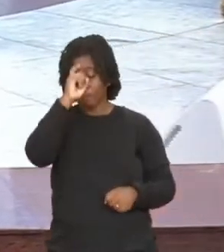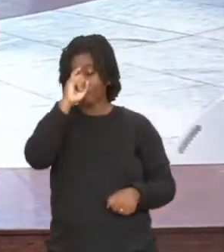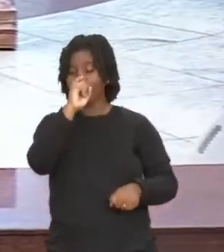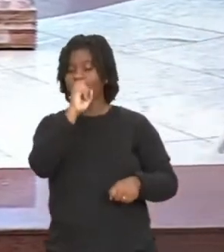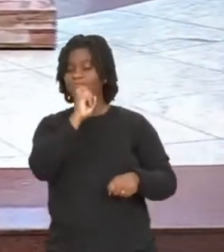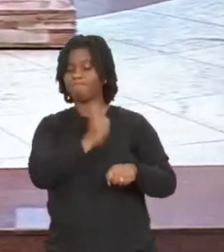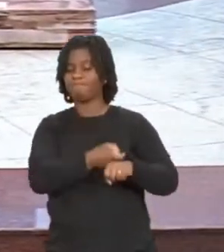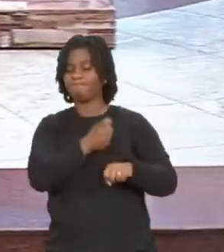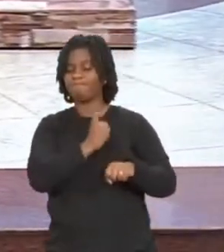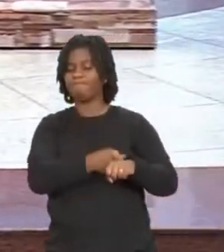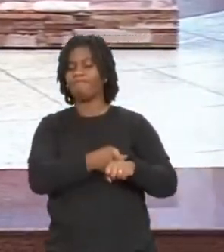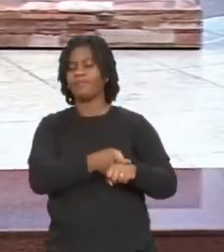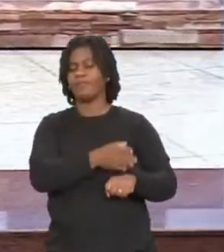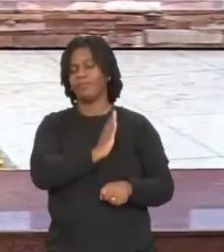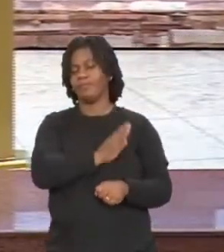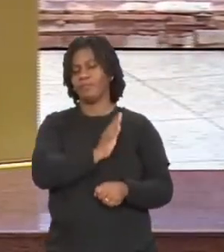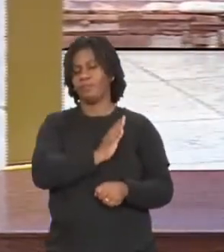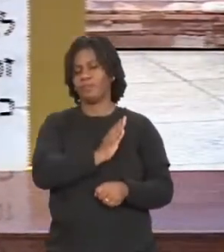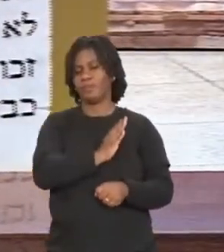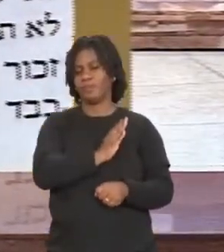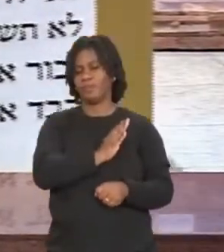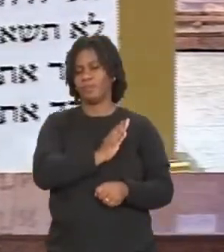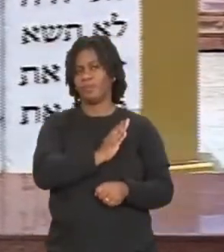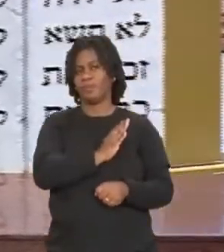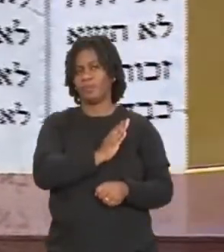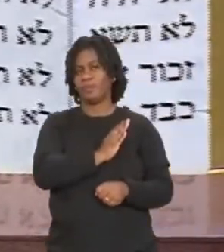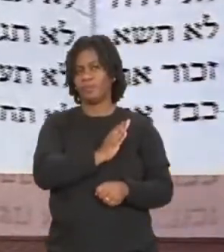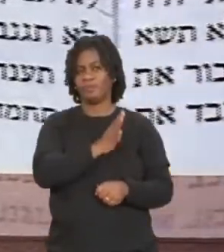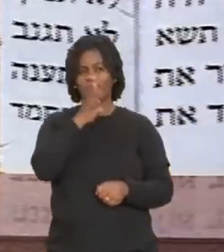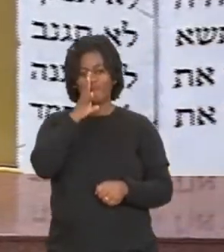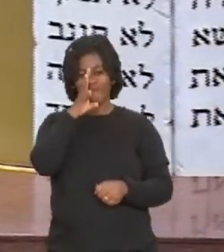A culpa é da rebeldia do coração dela.